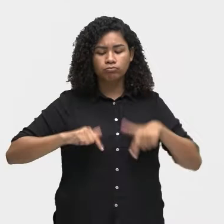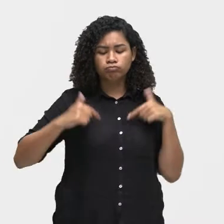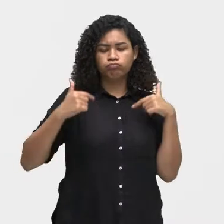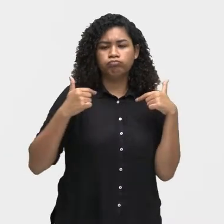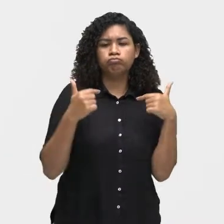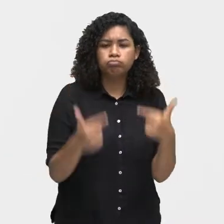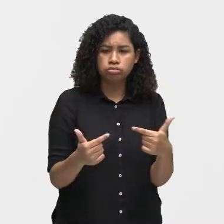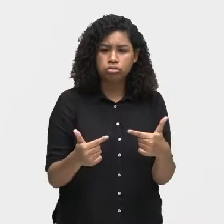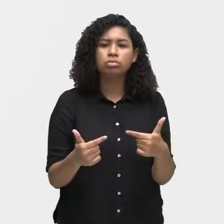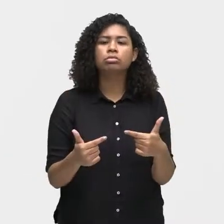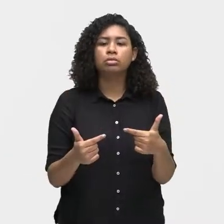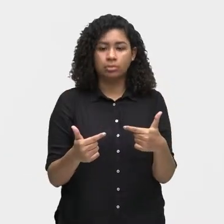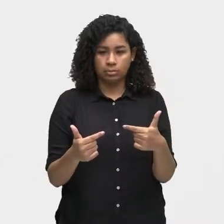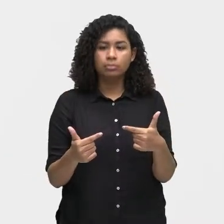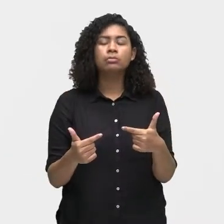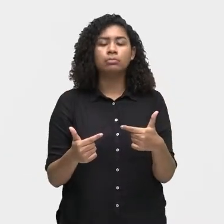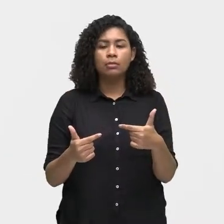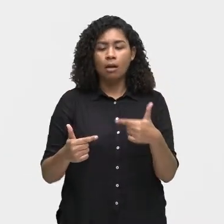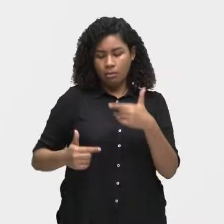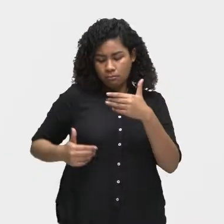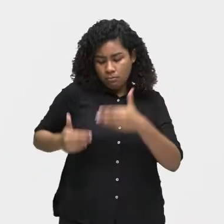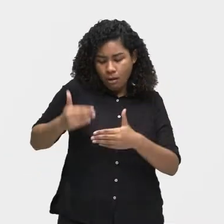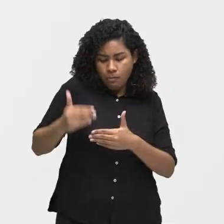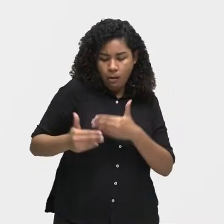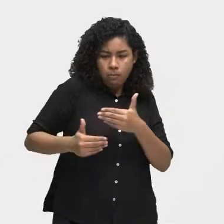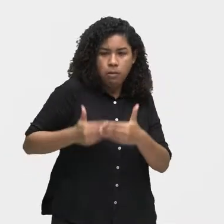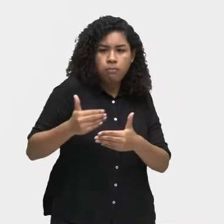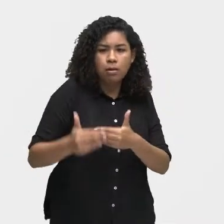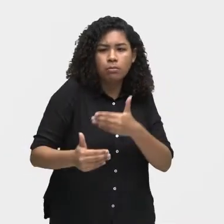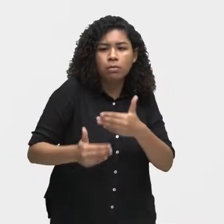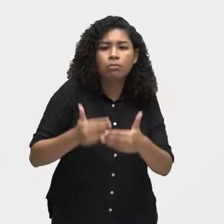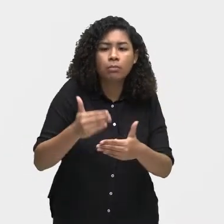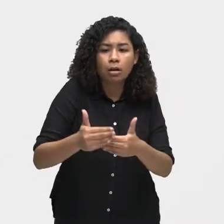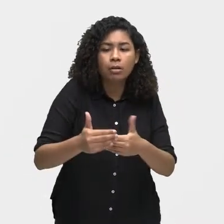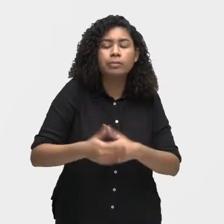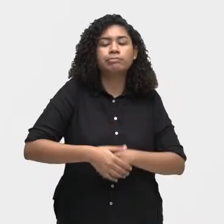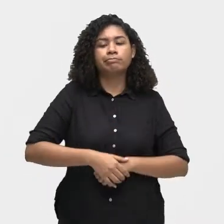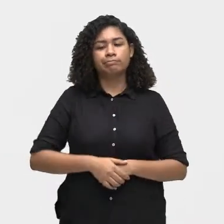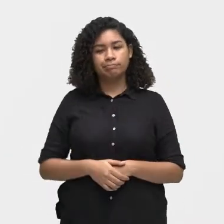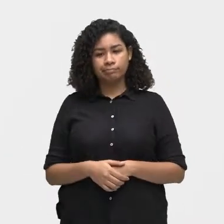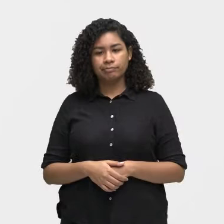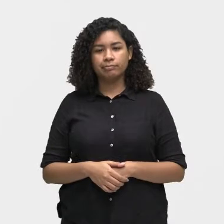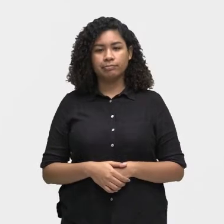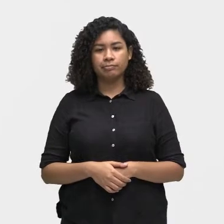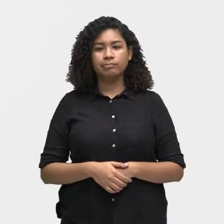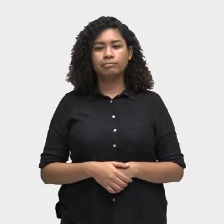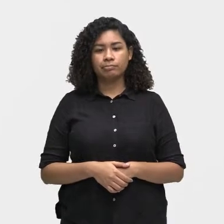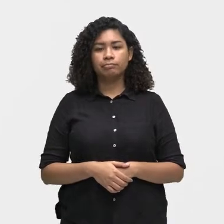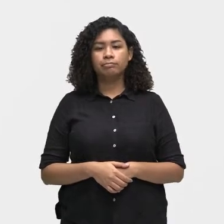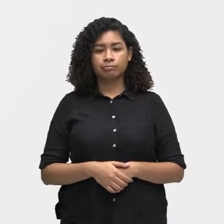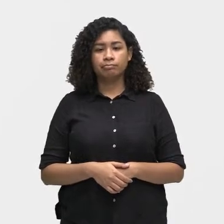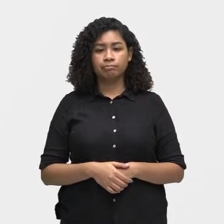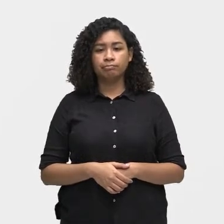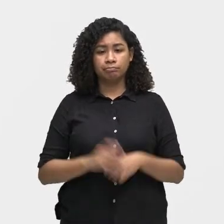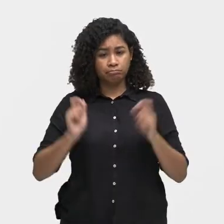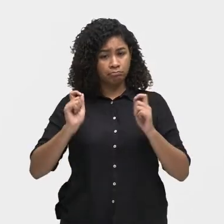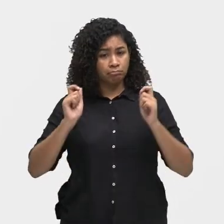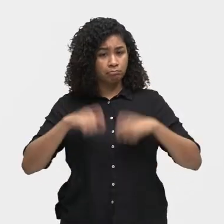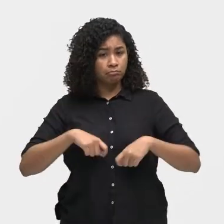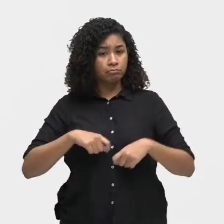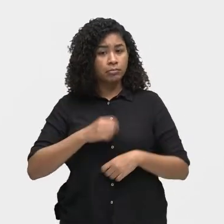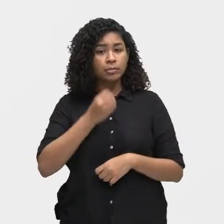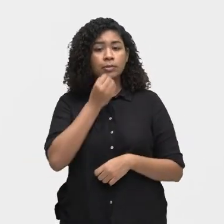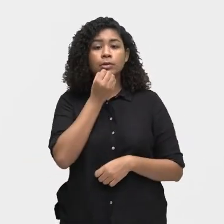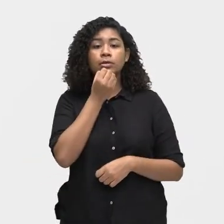realizar, de construir, de implementar o que é bom,